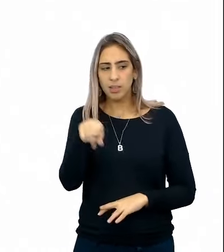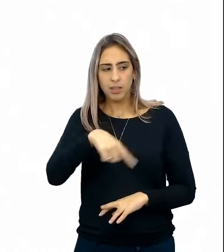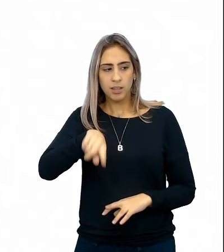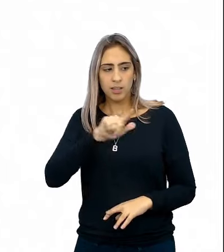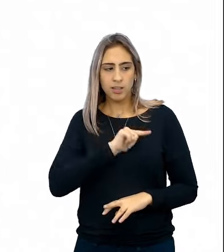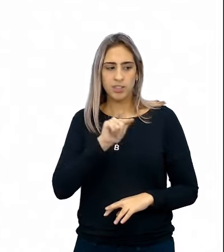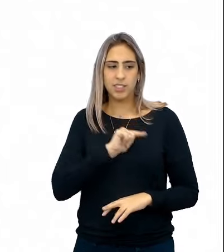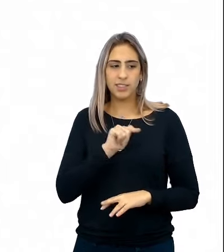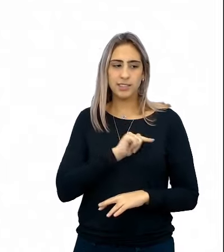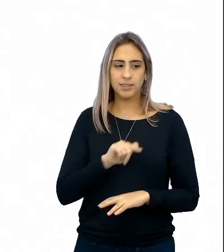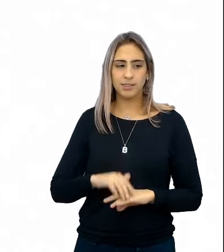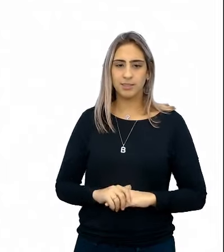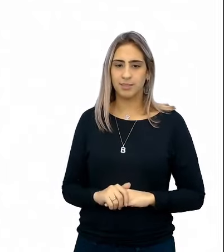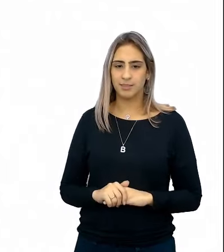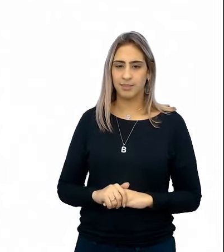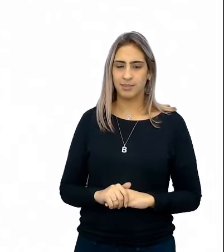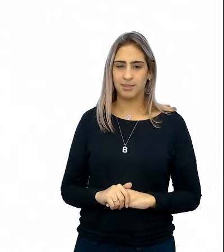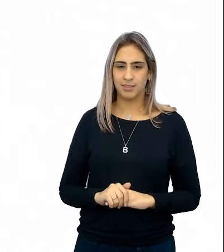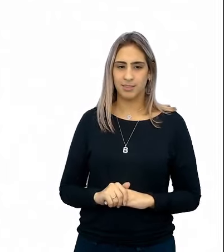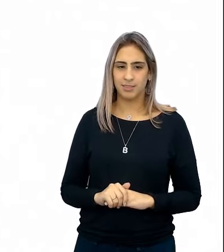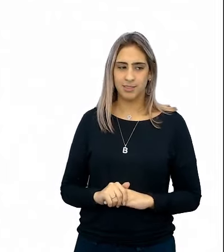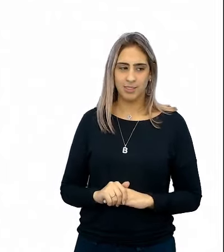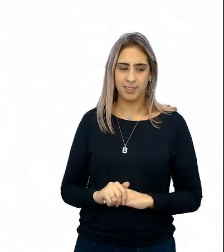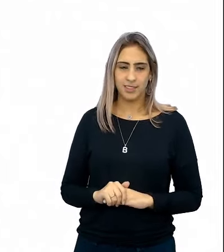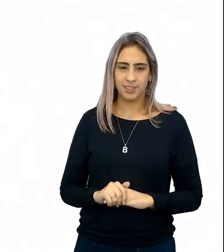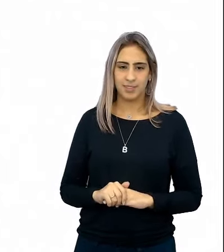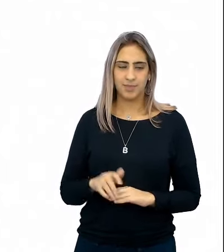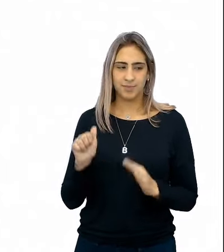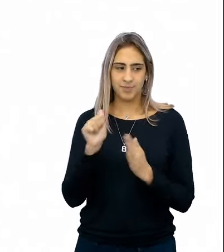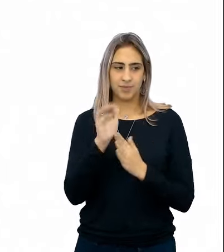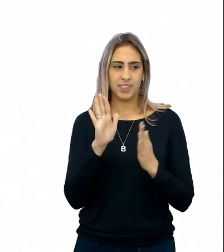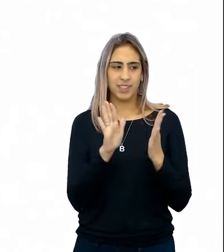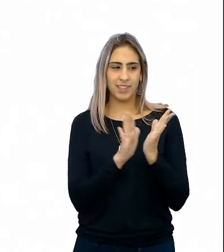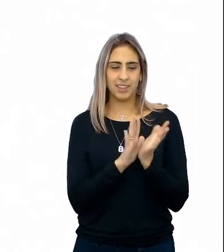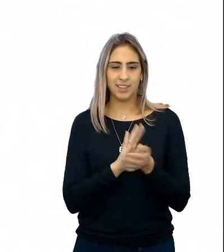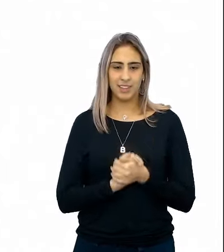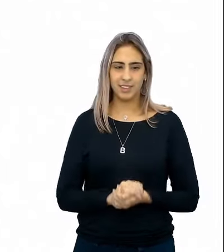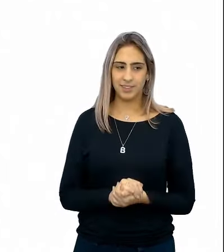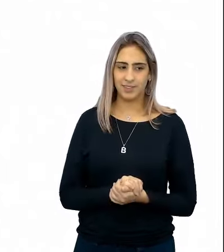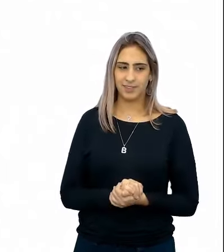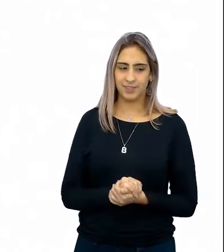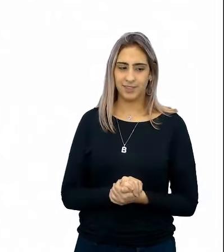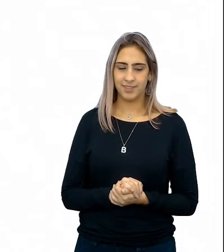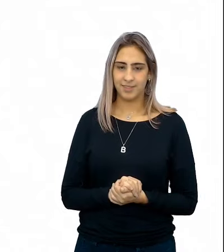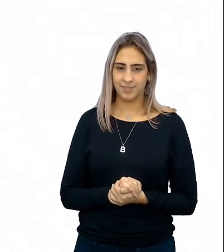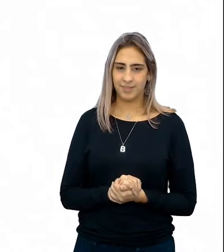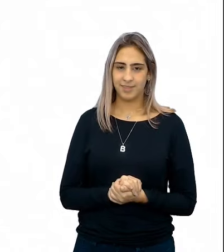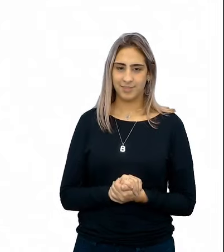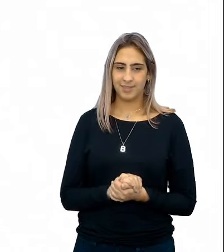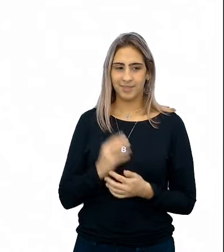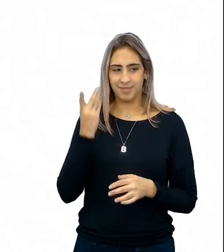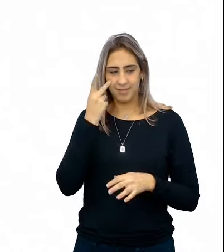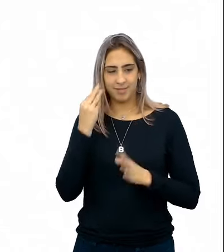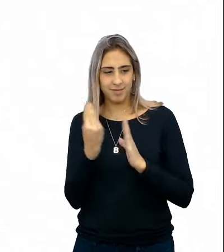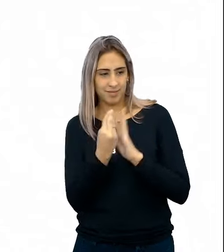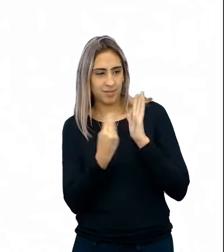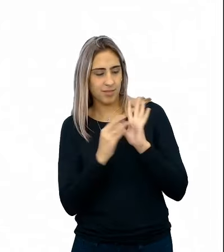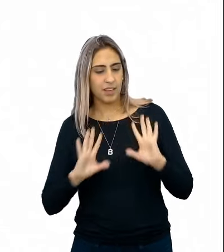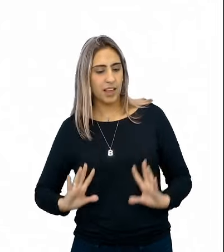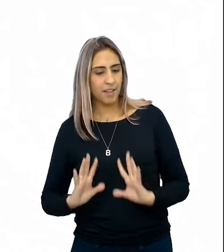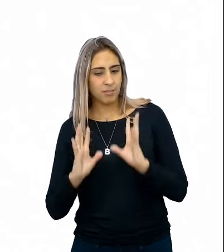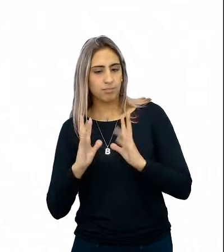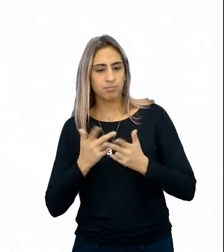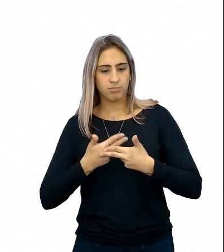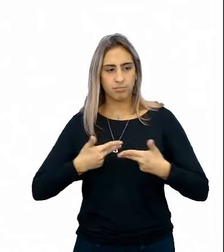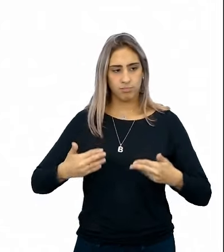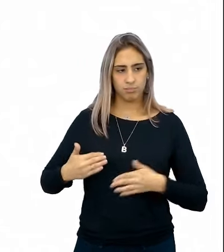Porque é uma forma de ajustar o desafio da atividade. E numa semana de estudos intensivos, isso também é igualmente